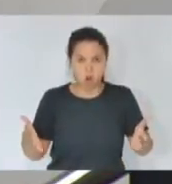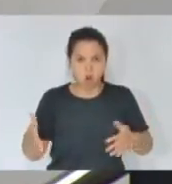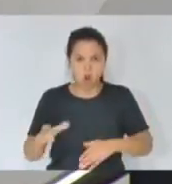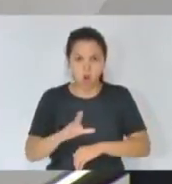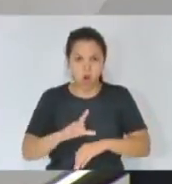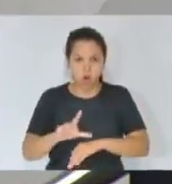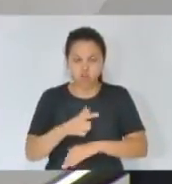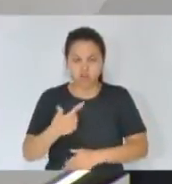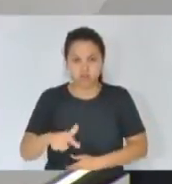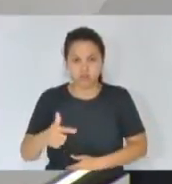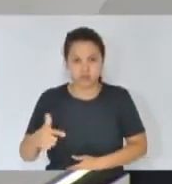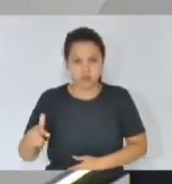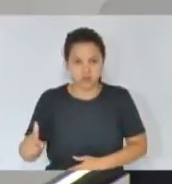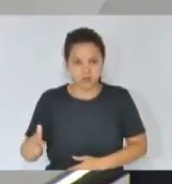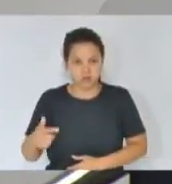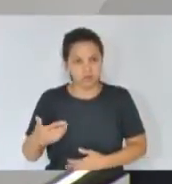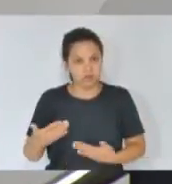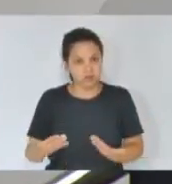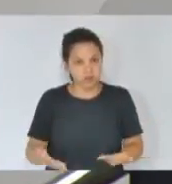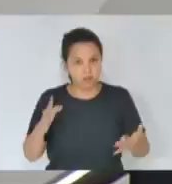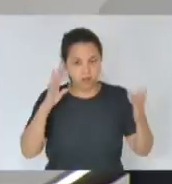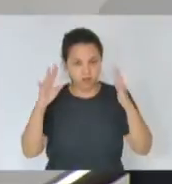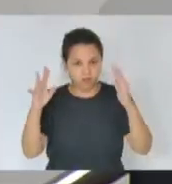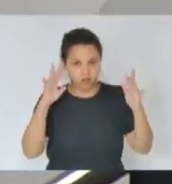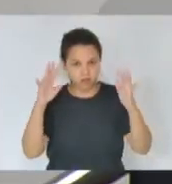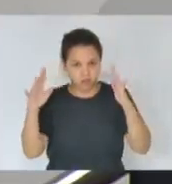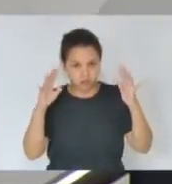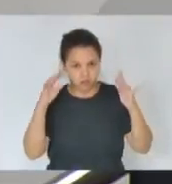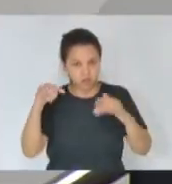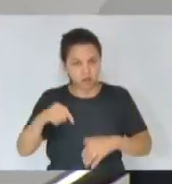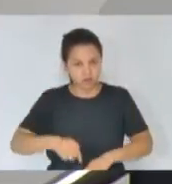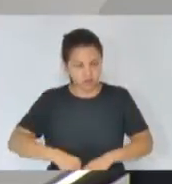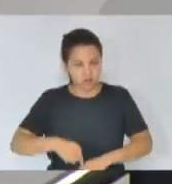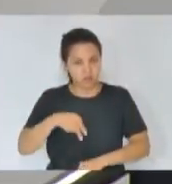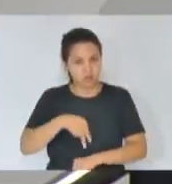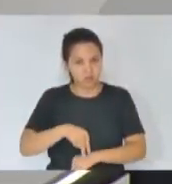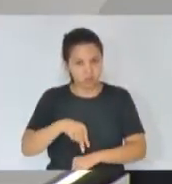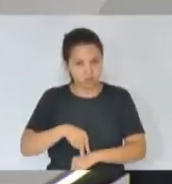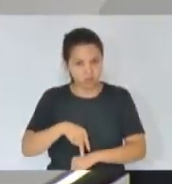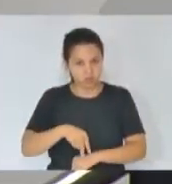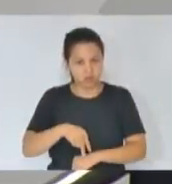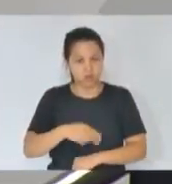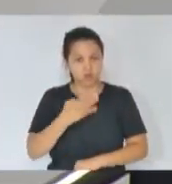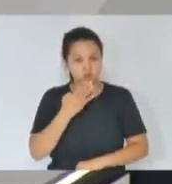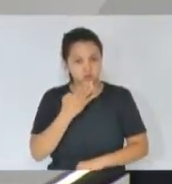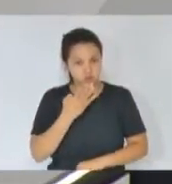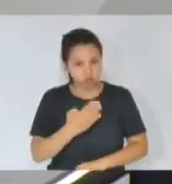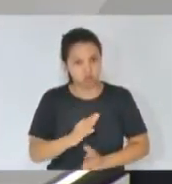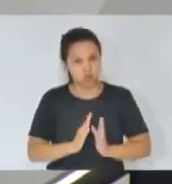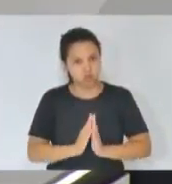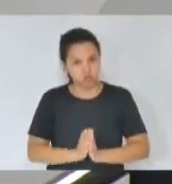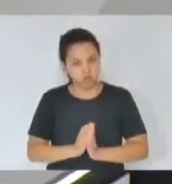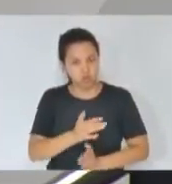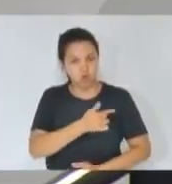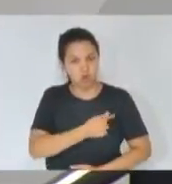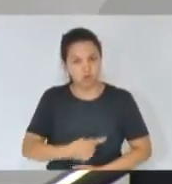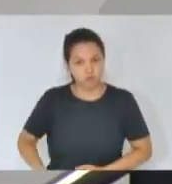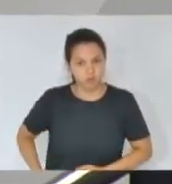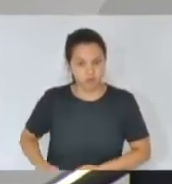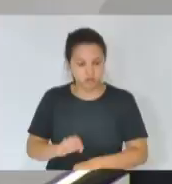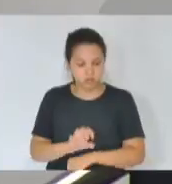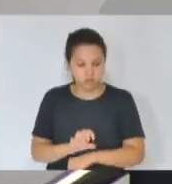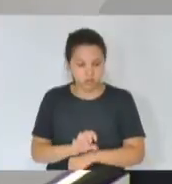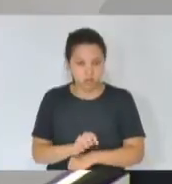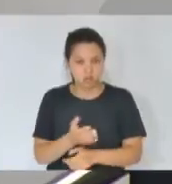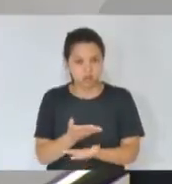é uma reflexão que a gente faz aqui dessa tribuna, pedindo encarecidamente ao governo do Estado, a quem está nos